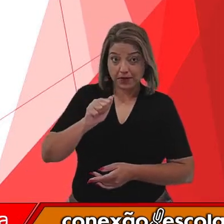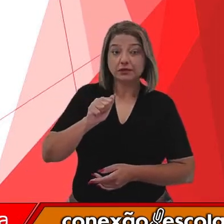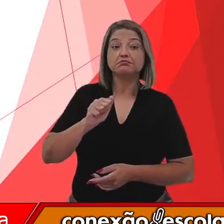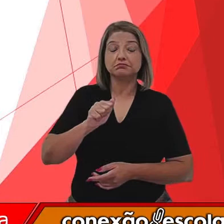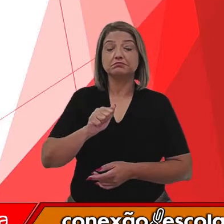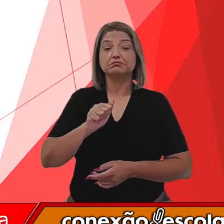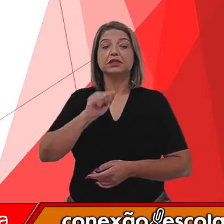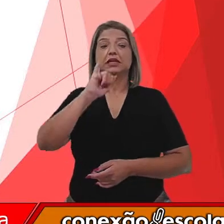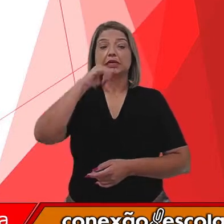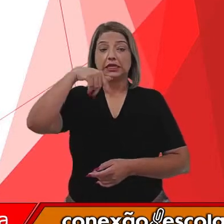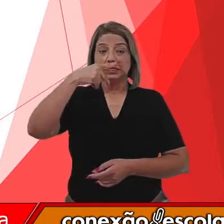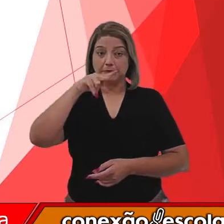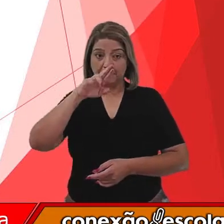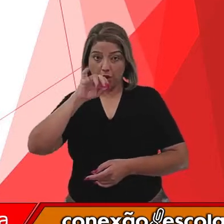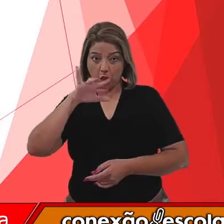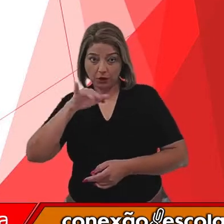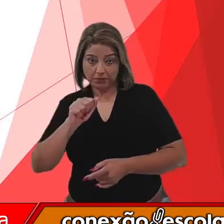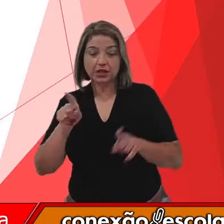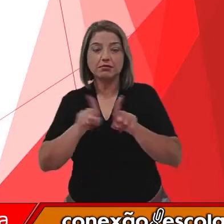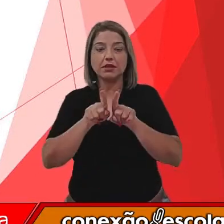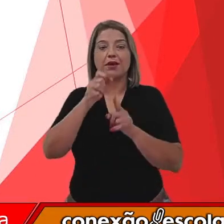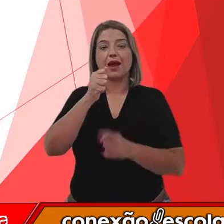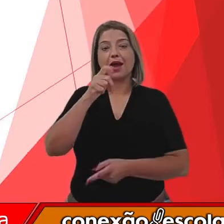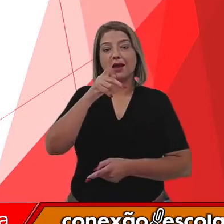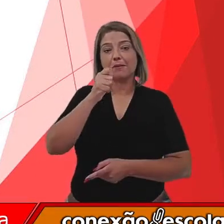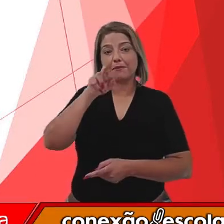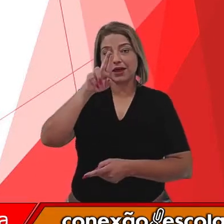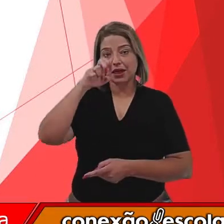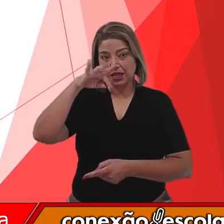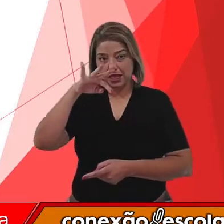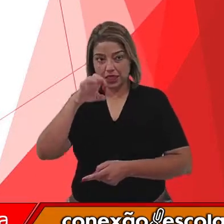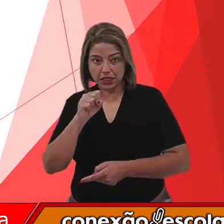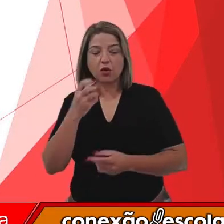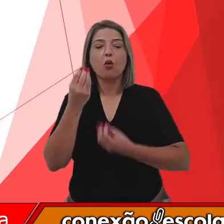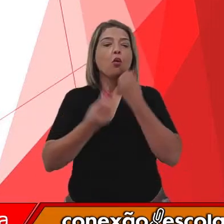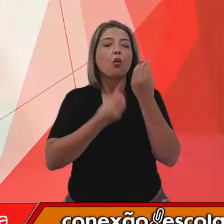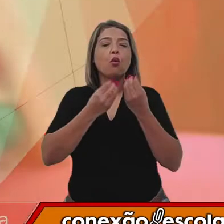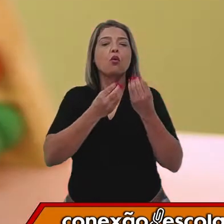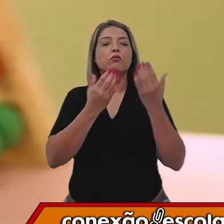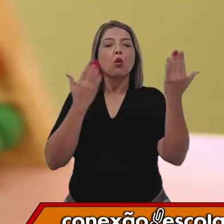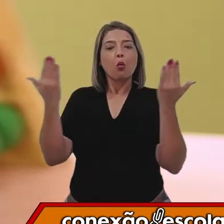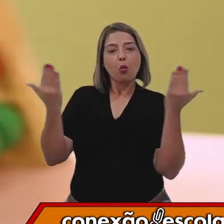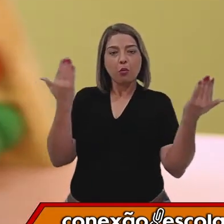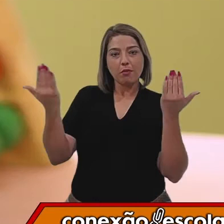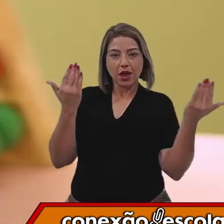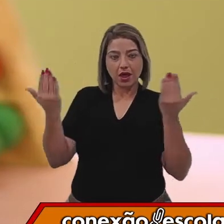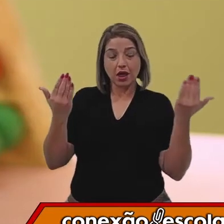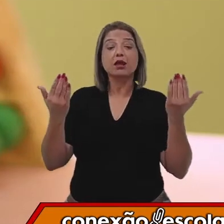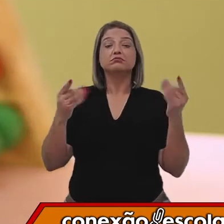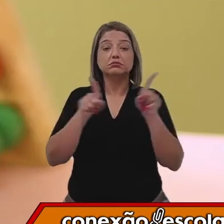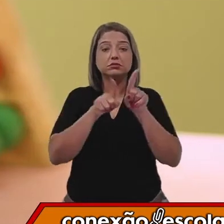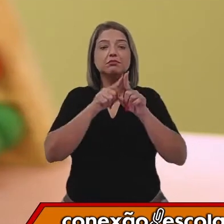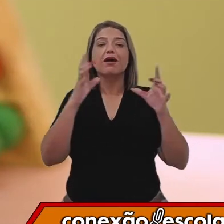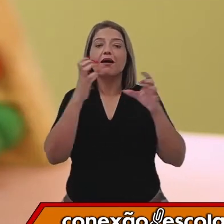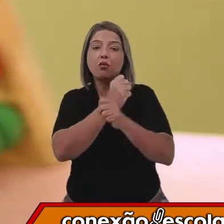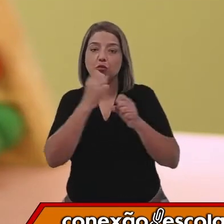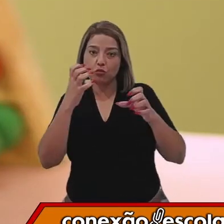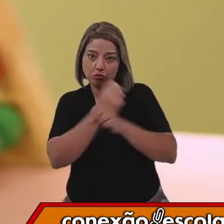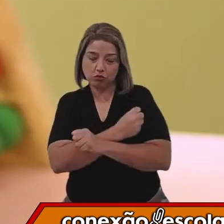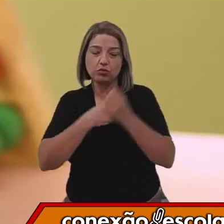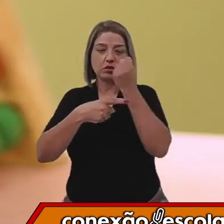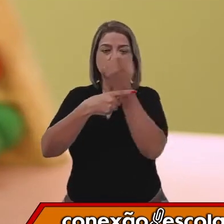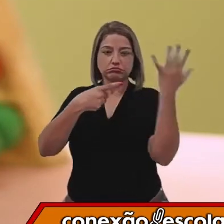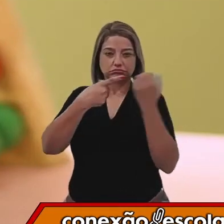aparentes, comparação de frações e calcular frações de quantidade. Então, vamos